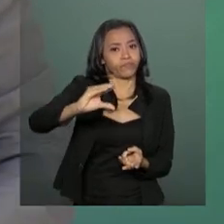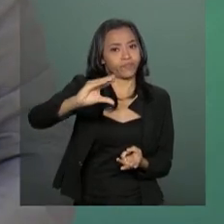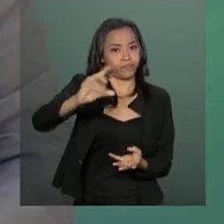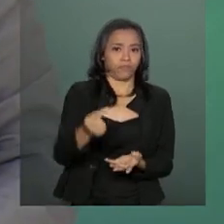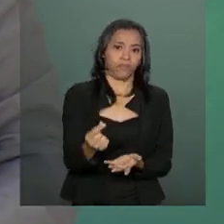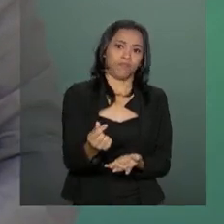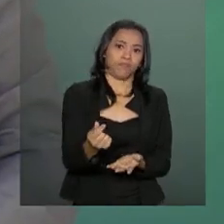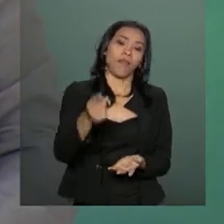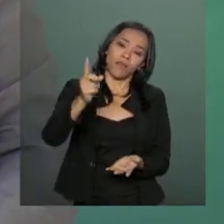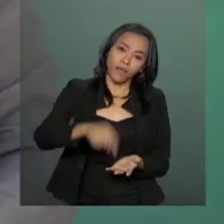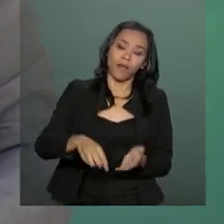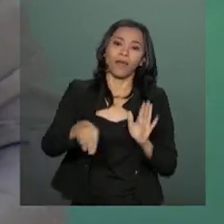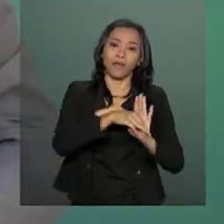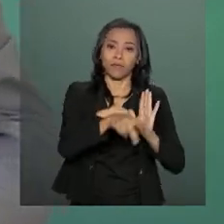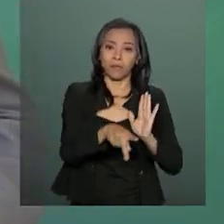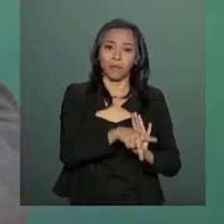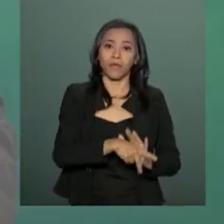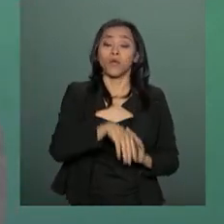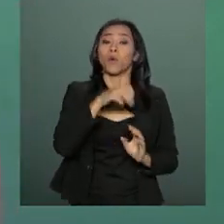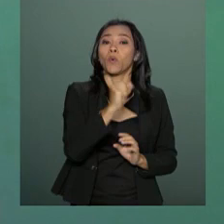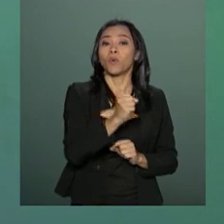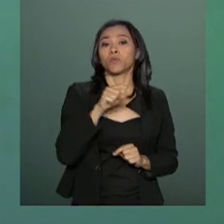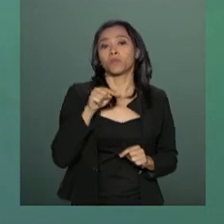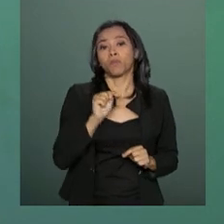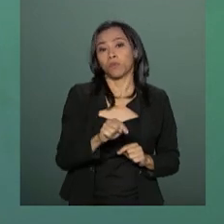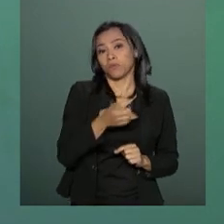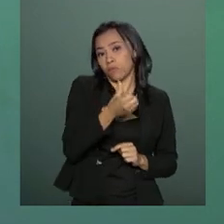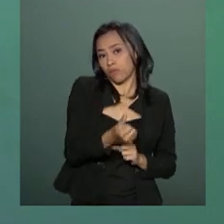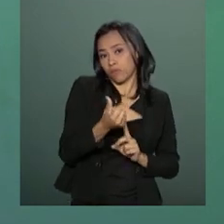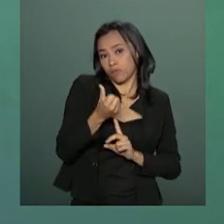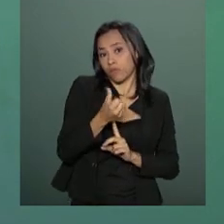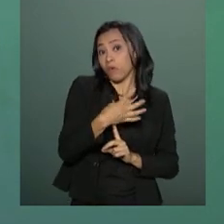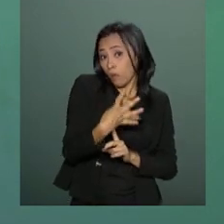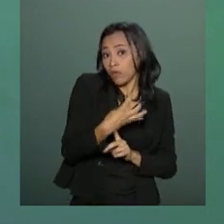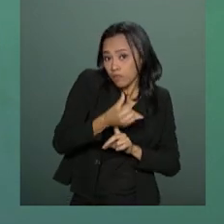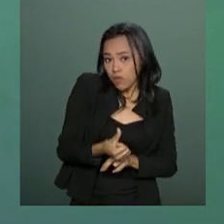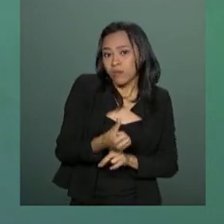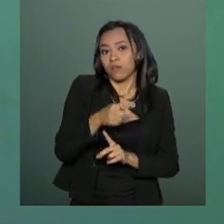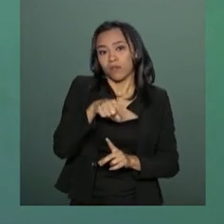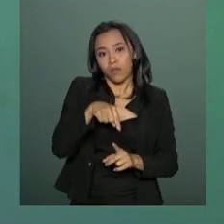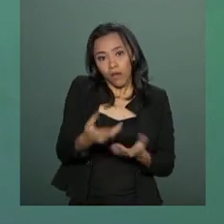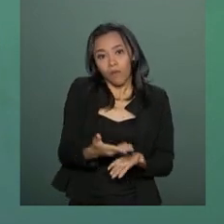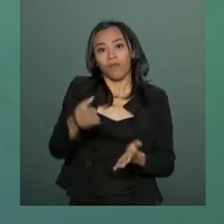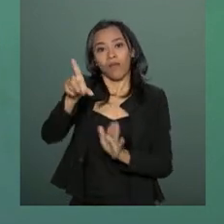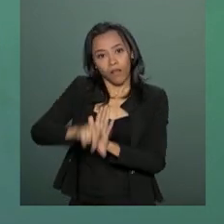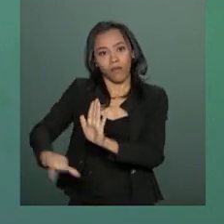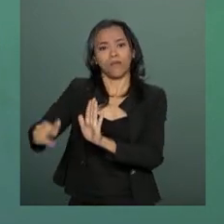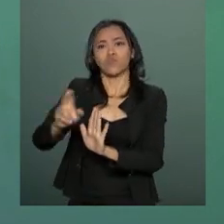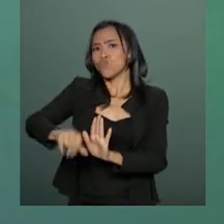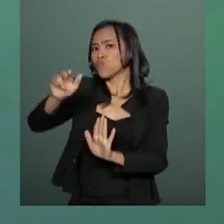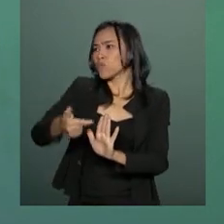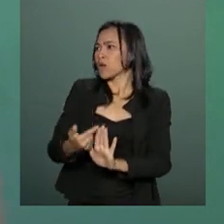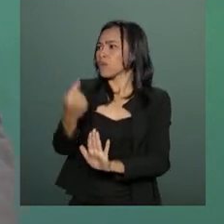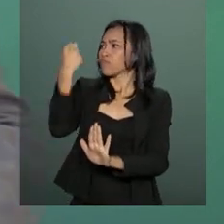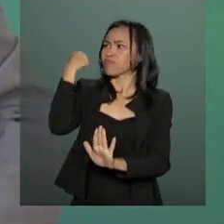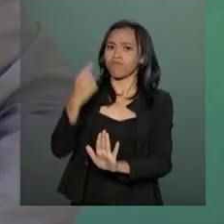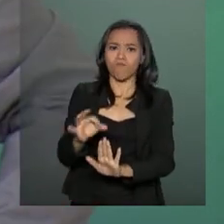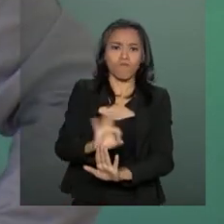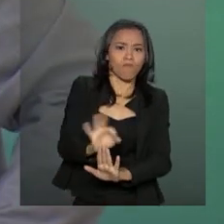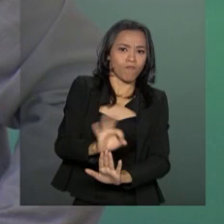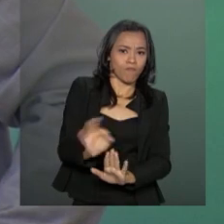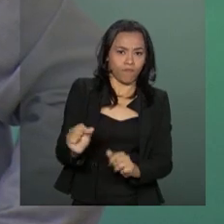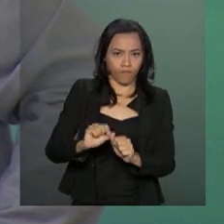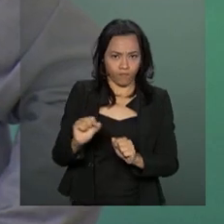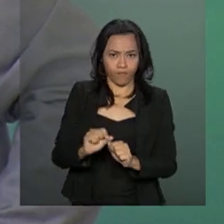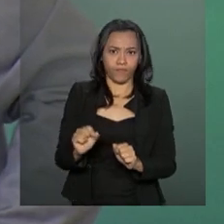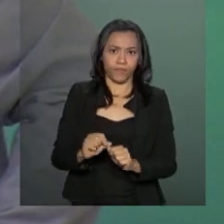que é a medida provisória 846 transformada em lei. Nunca, nunca, nunca o poder central e nós dispusemos